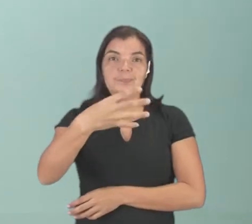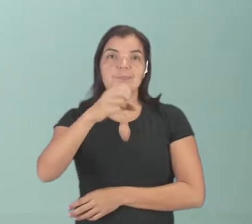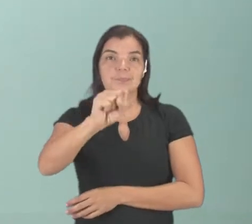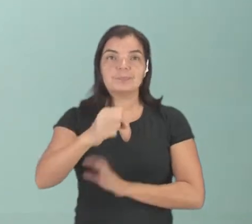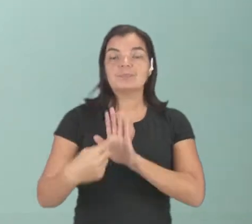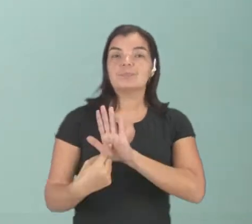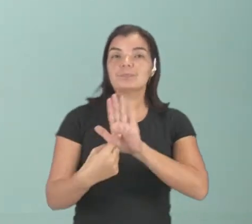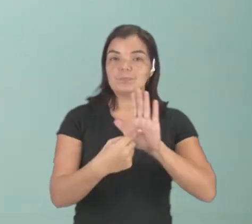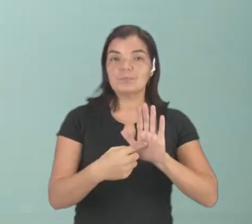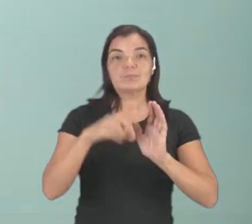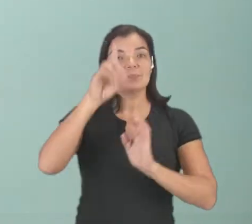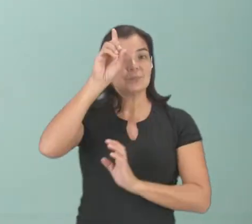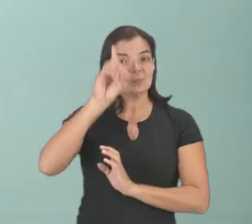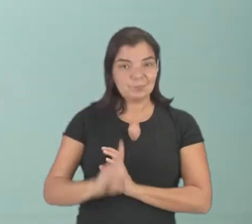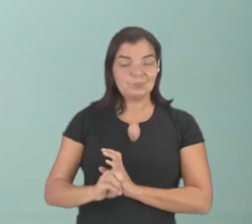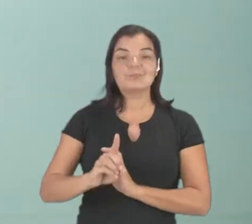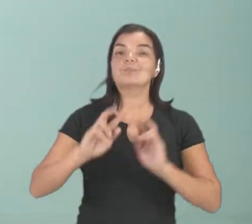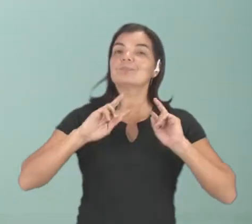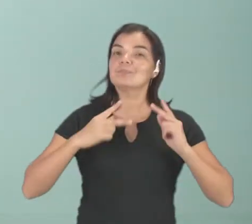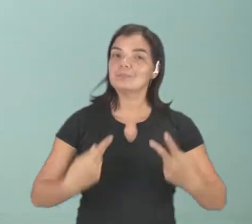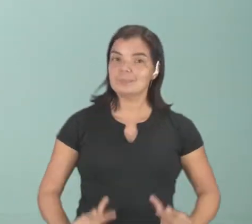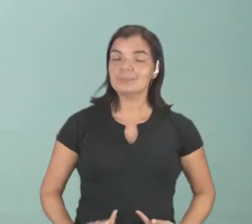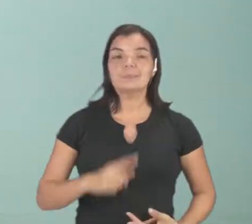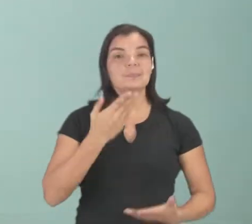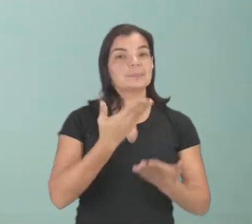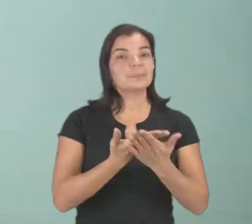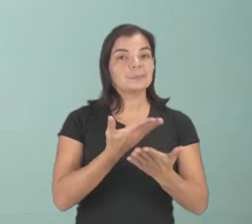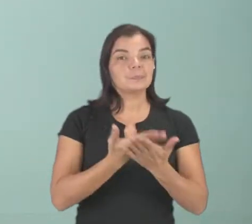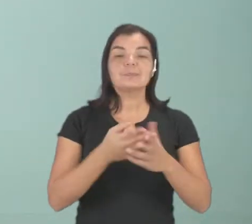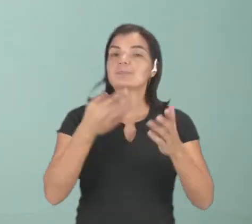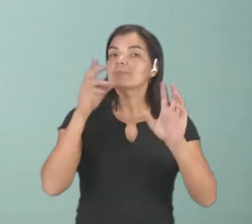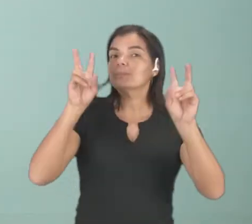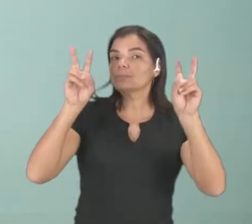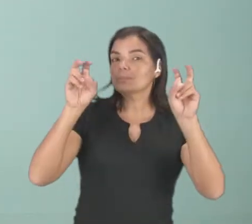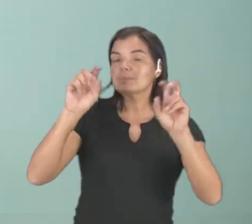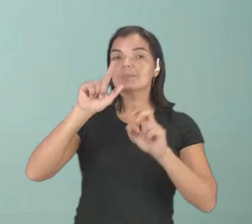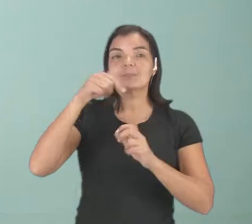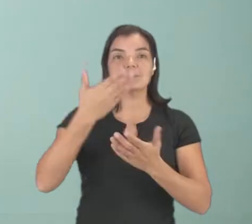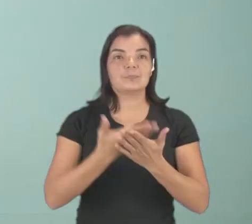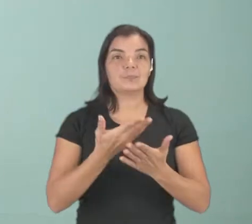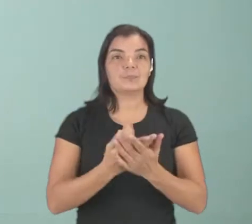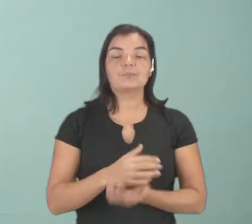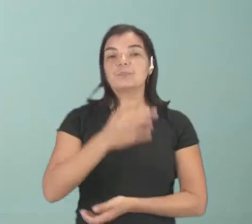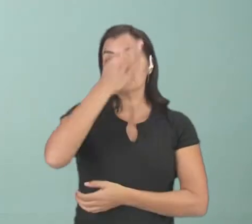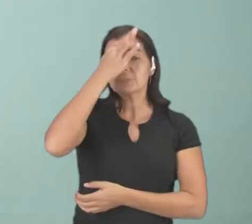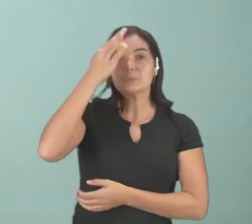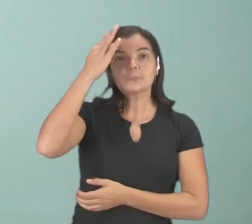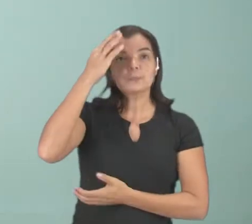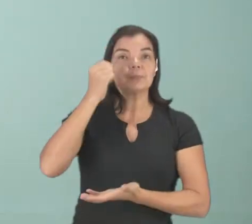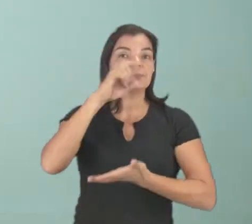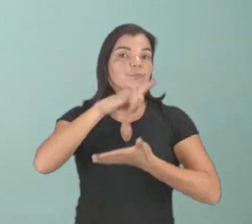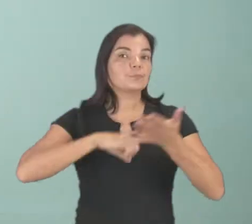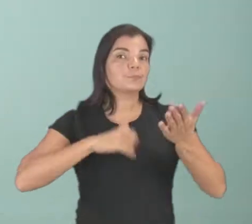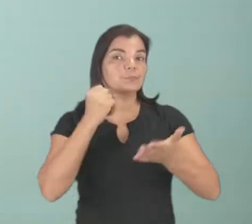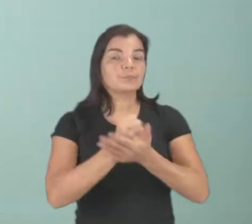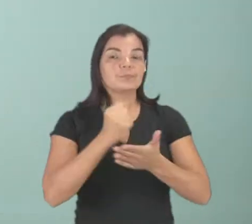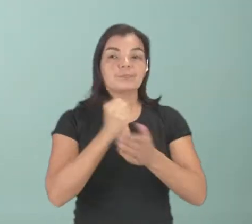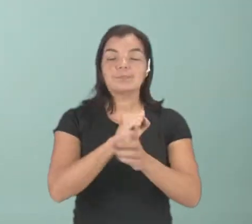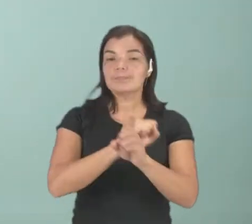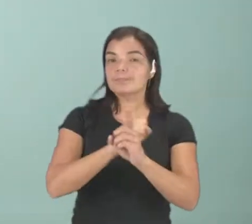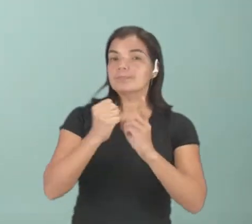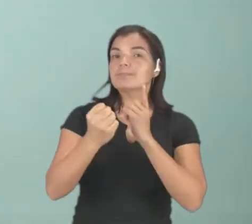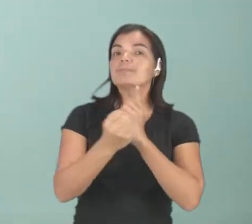a Declaração dos Direitos Humanos, que é o tema da nossa próxima aula. Então, o contratualismo, os filósofos contratualistas dizem que a sociedade